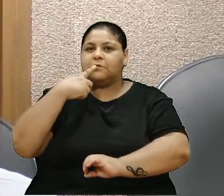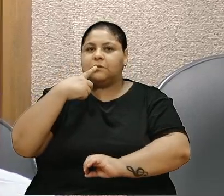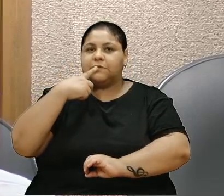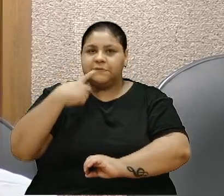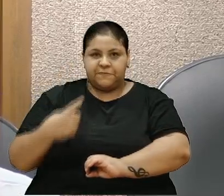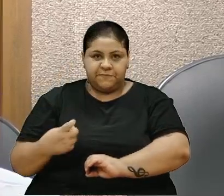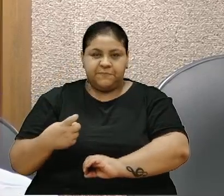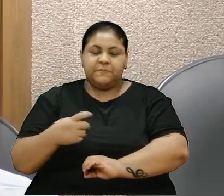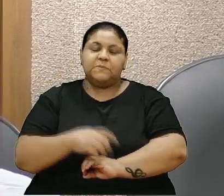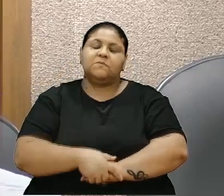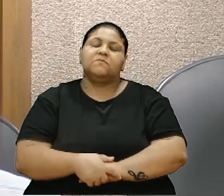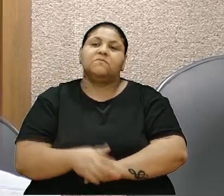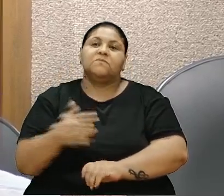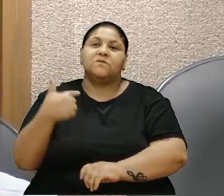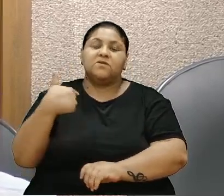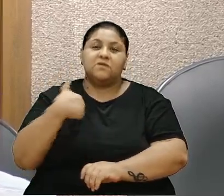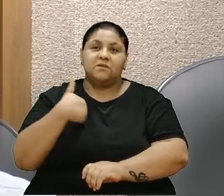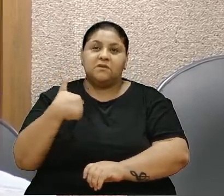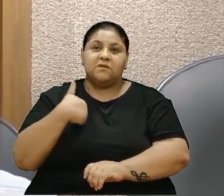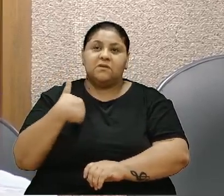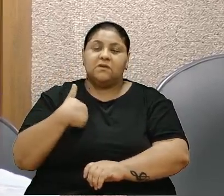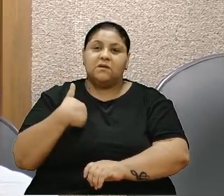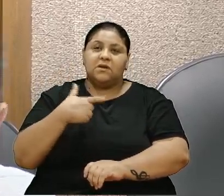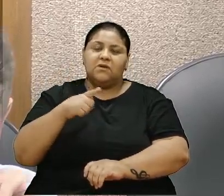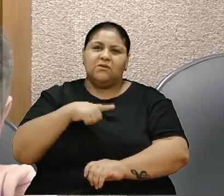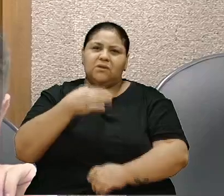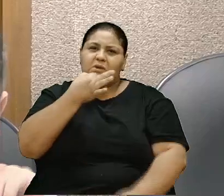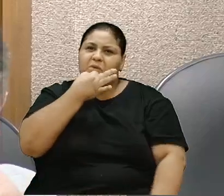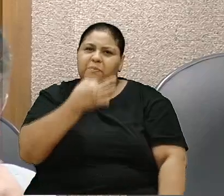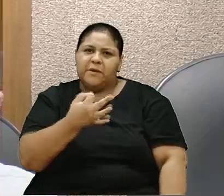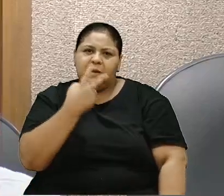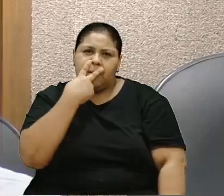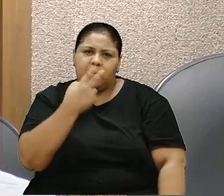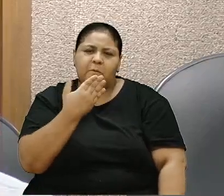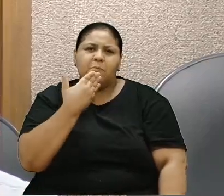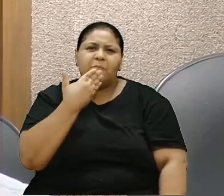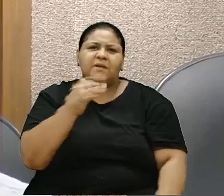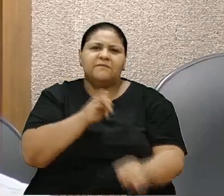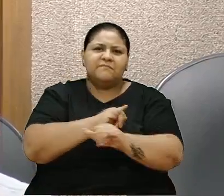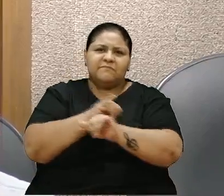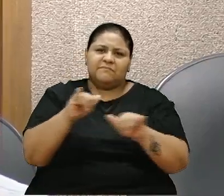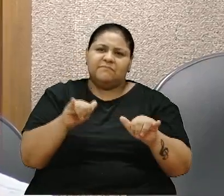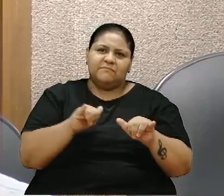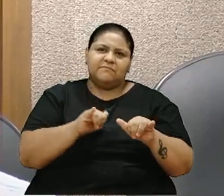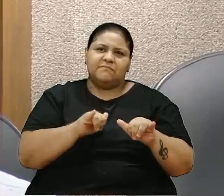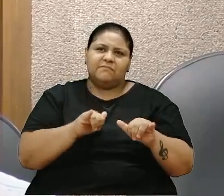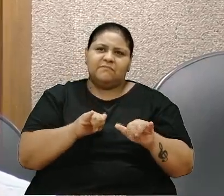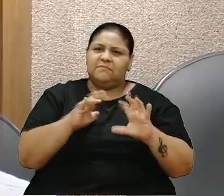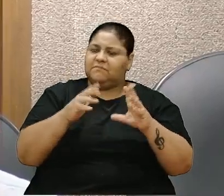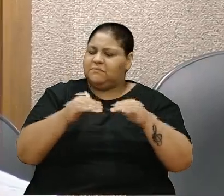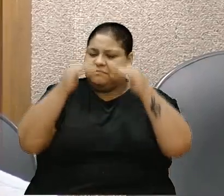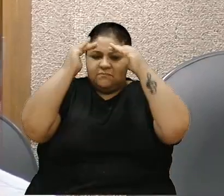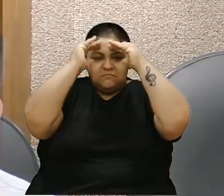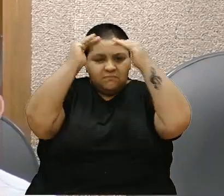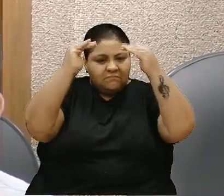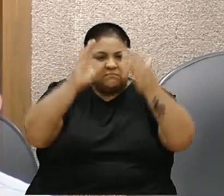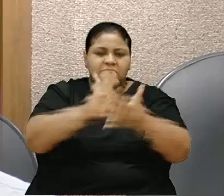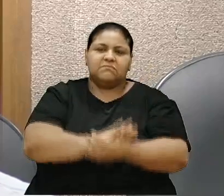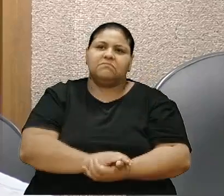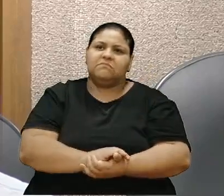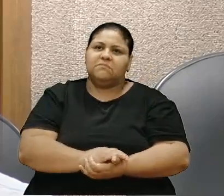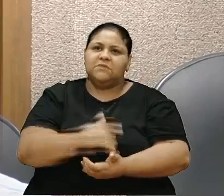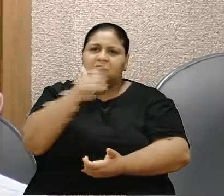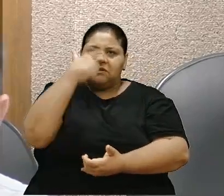vereadora Rose, eu ainda sou da mesma opinião que pedidos de informação com todo respeito, acho que o